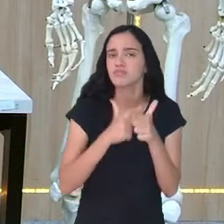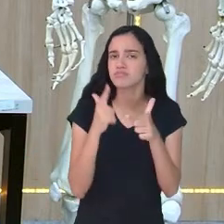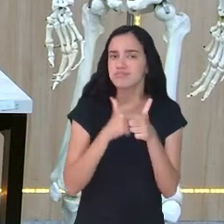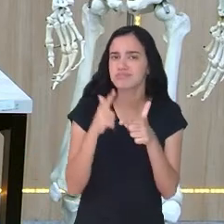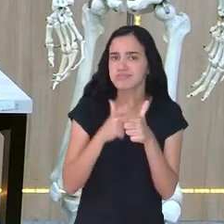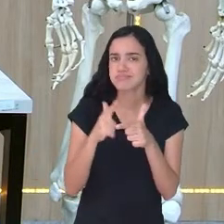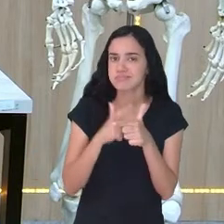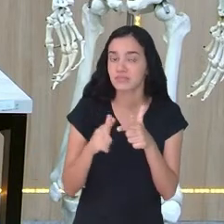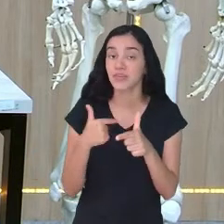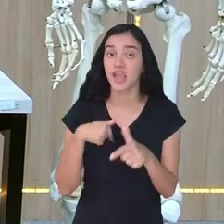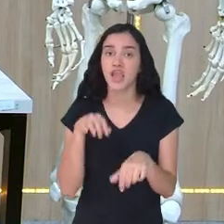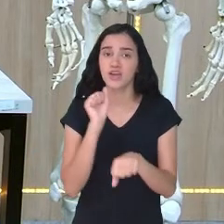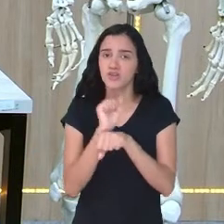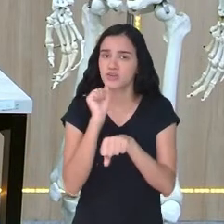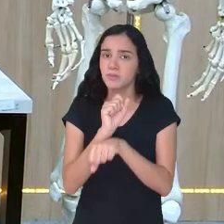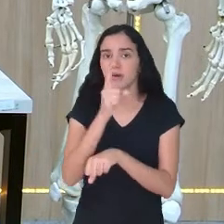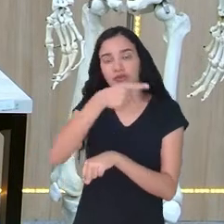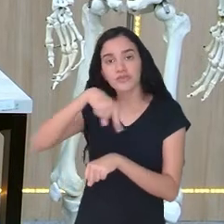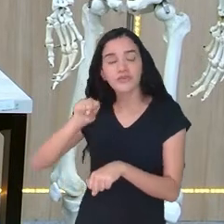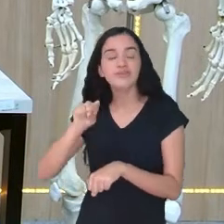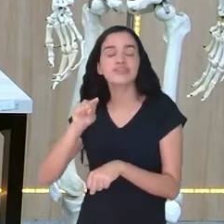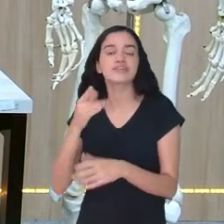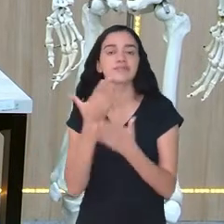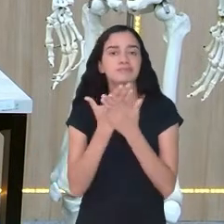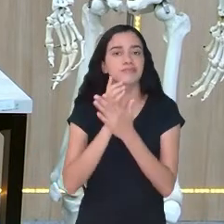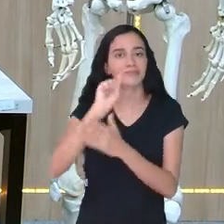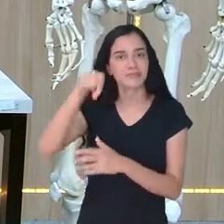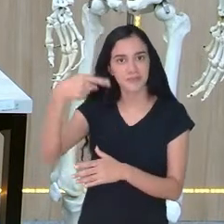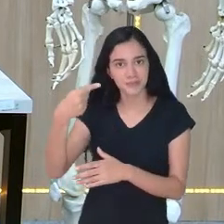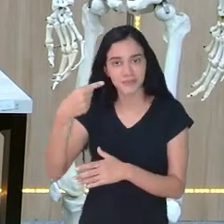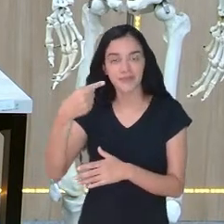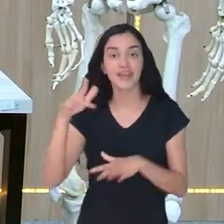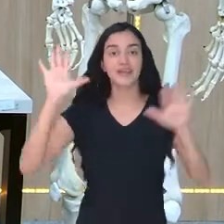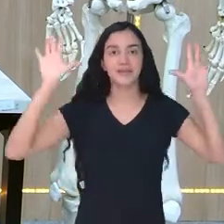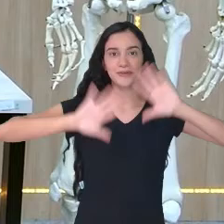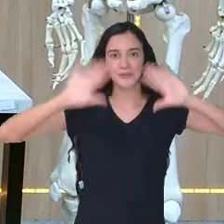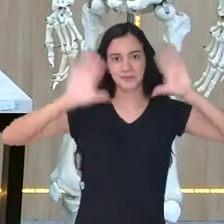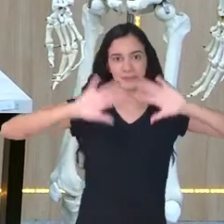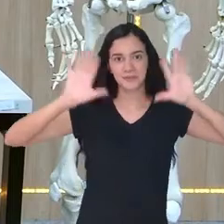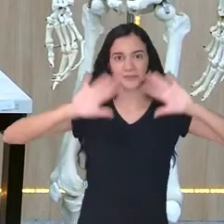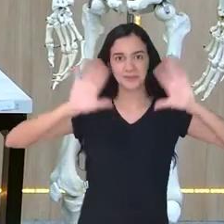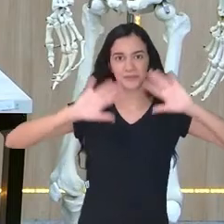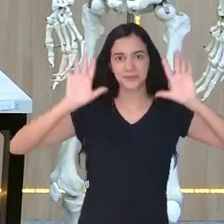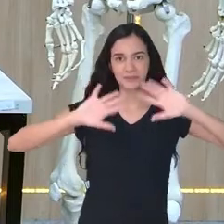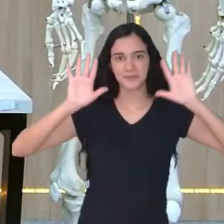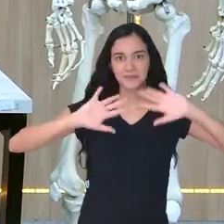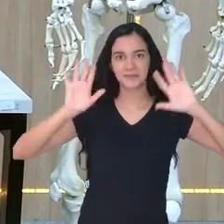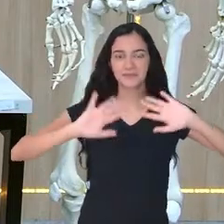tema. E eu aguardo vocês na próxima aula. Então, tchau, tchau, pessoal.